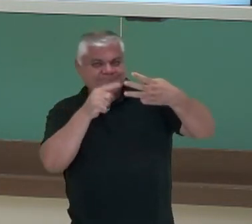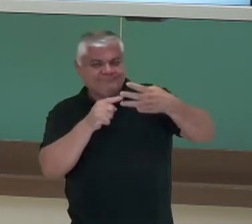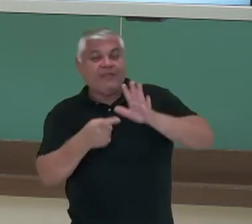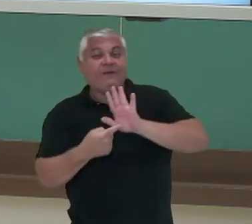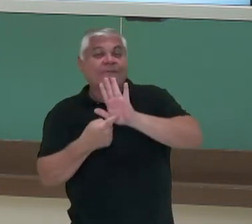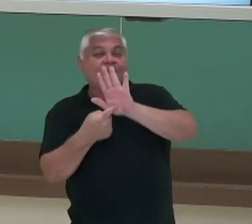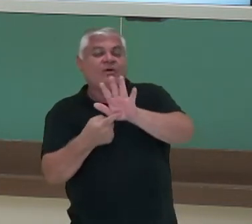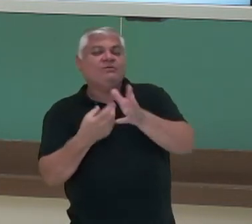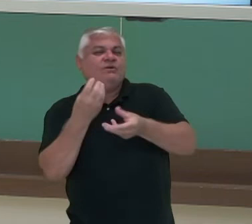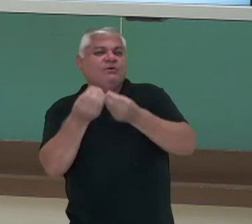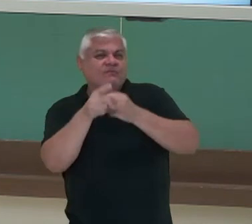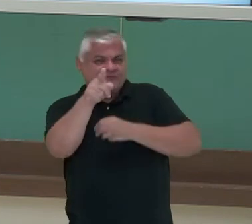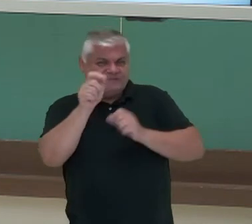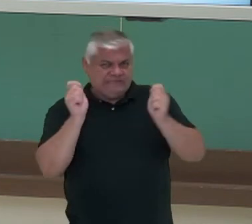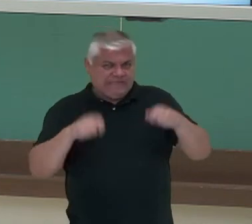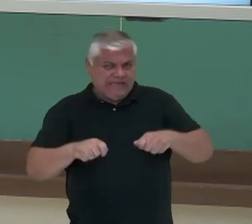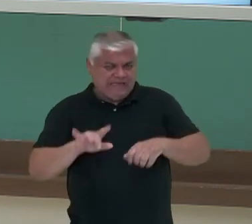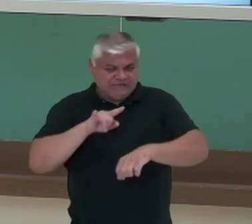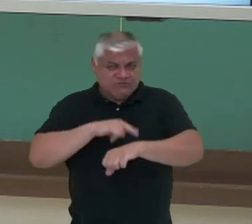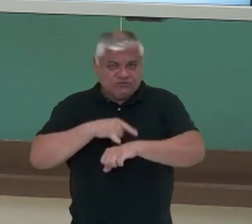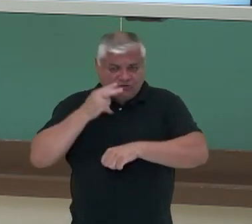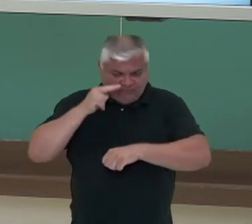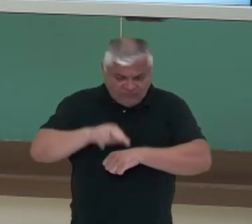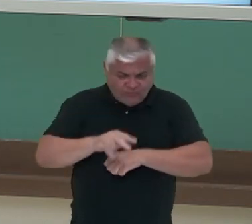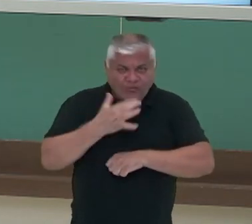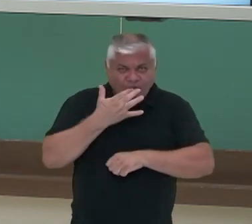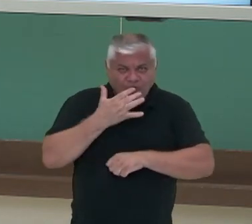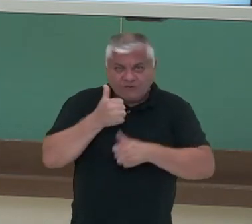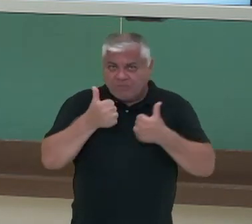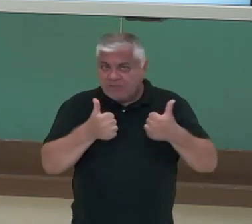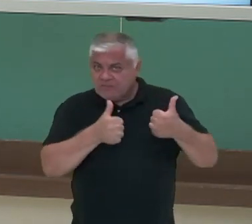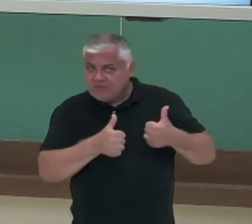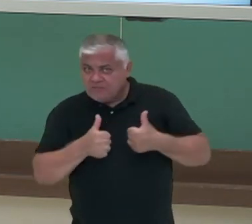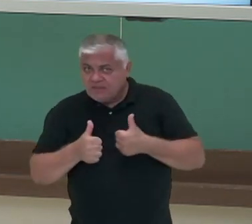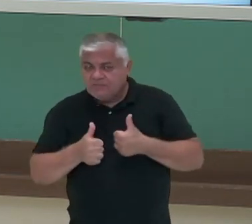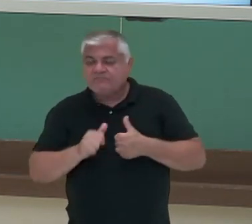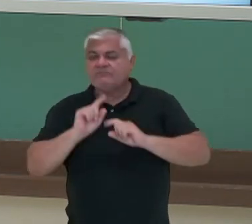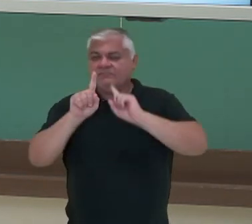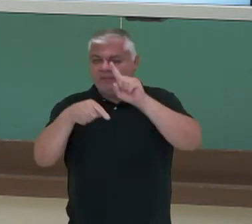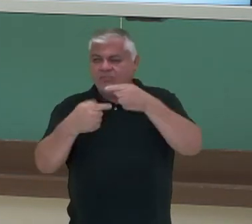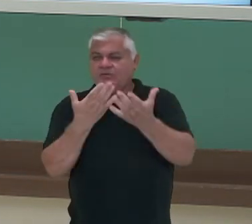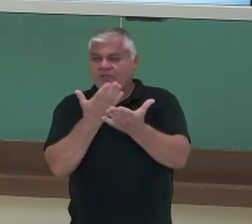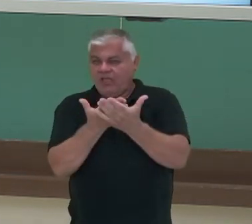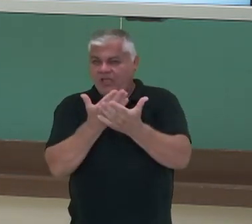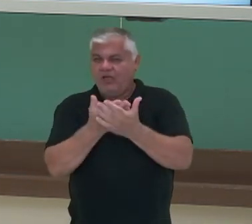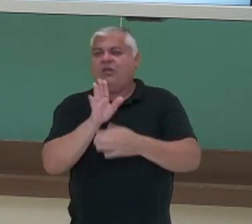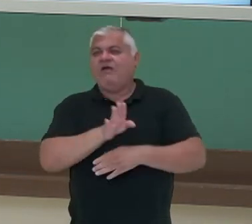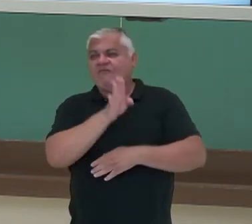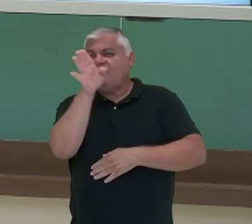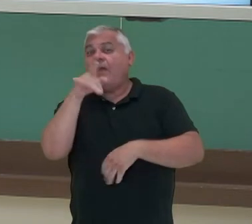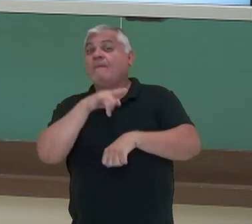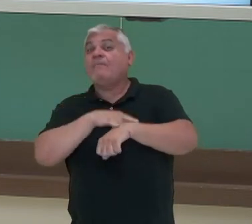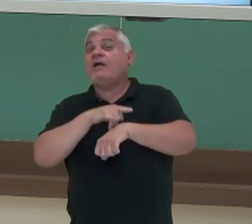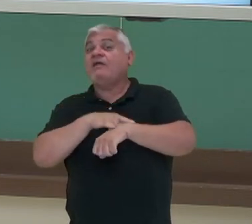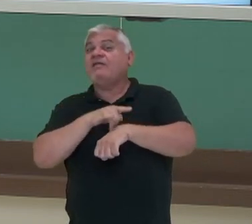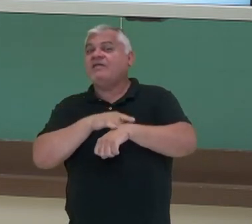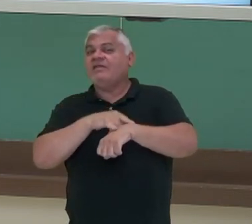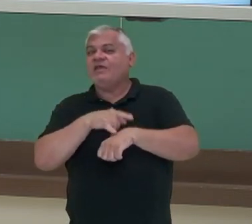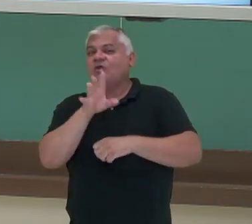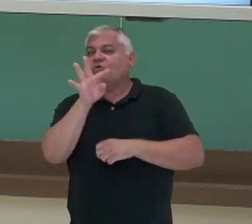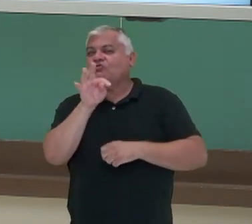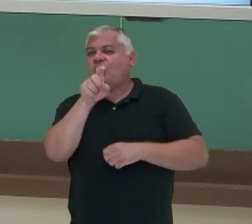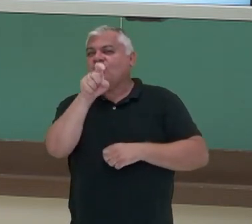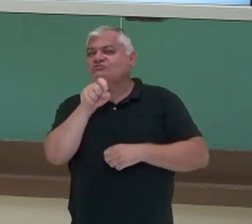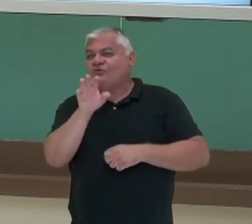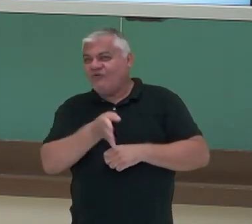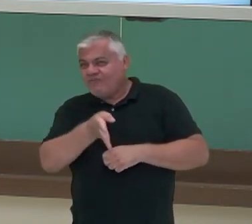demonstrar para vocês se você está hidratado ou não. Depois que acabar a aula, vá eliminar os resíduos tóxicos do